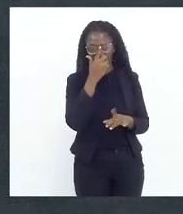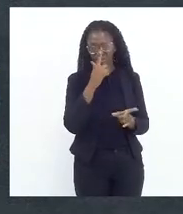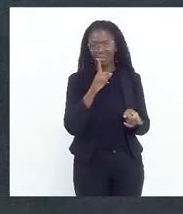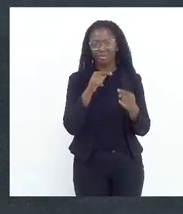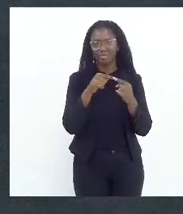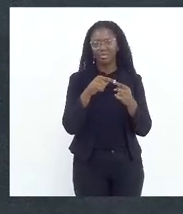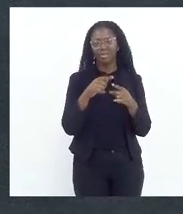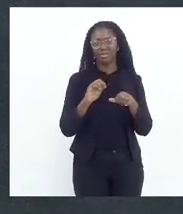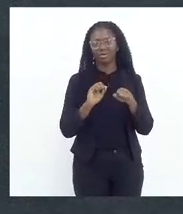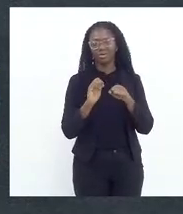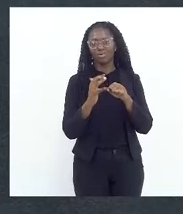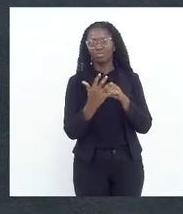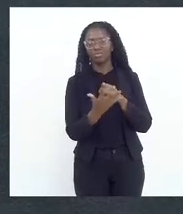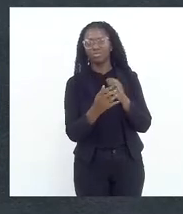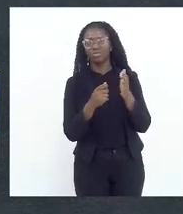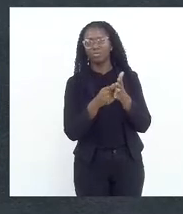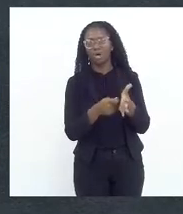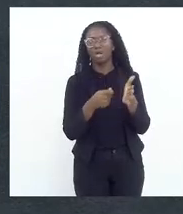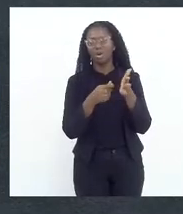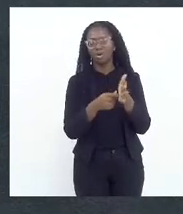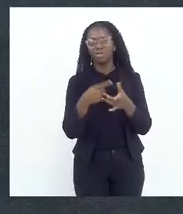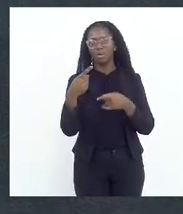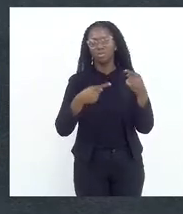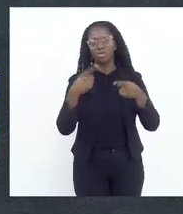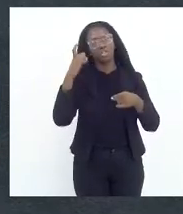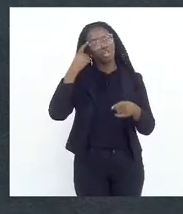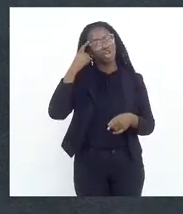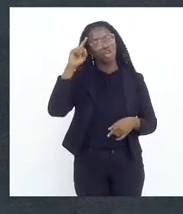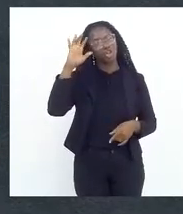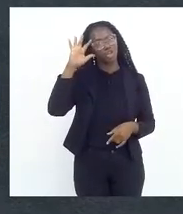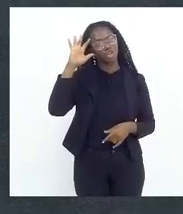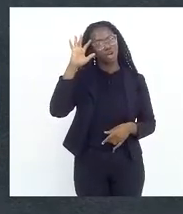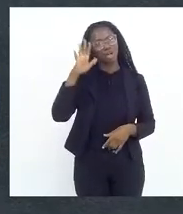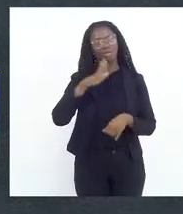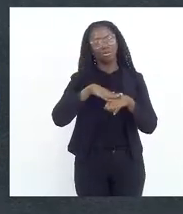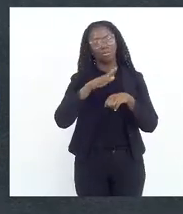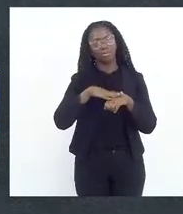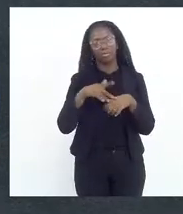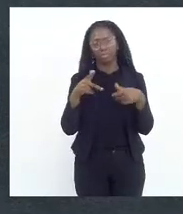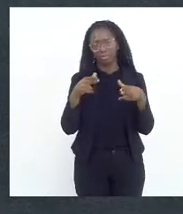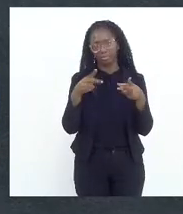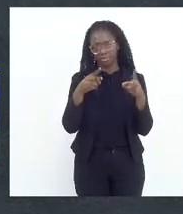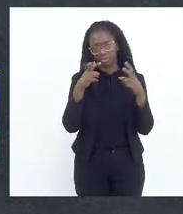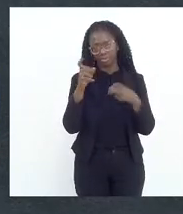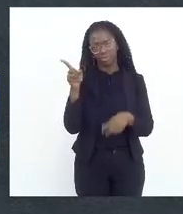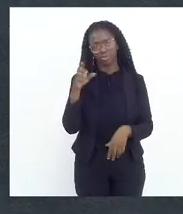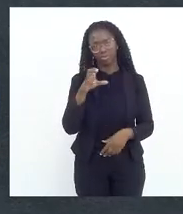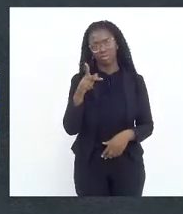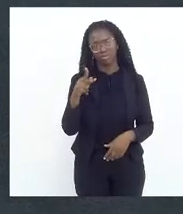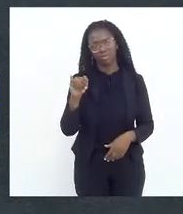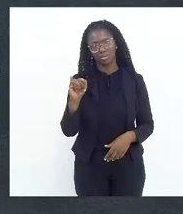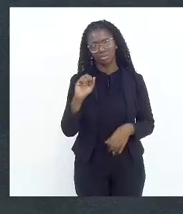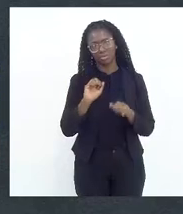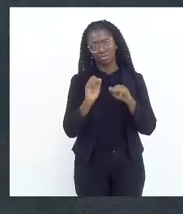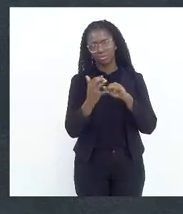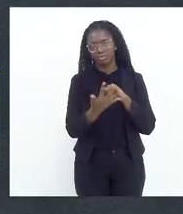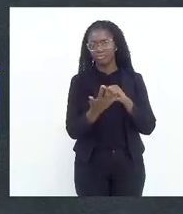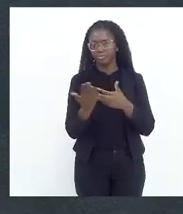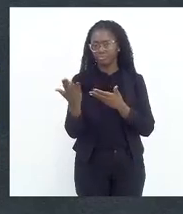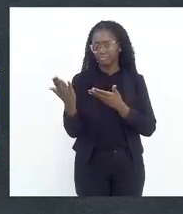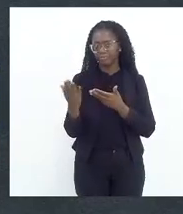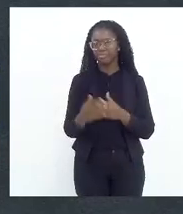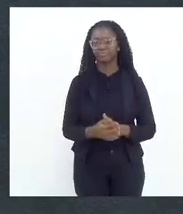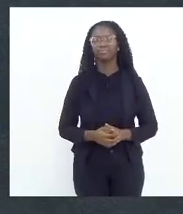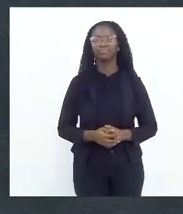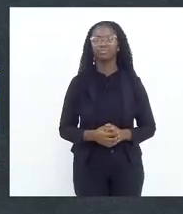vezes, uma luta política e ideológica, como foi já constatada pela CPI do Covid. O